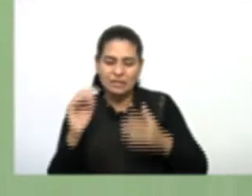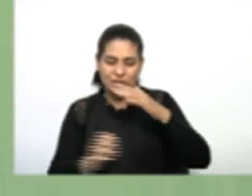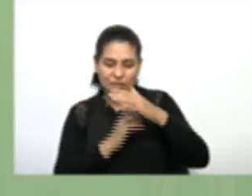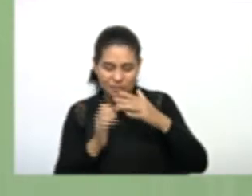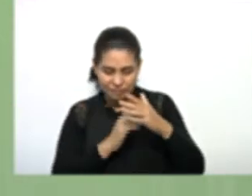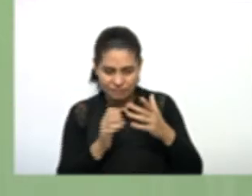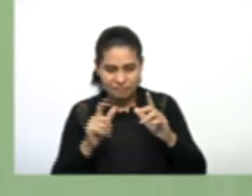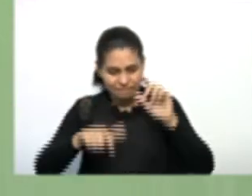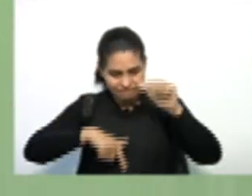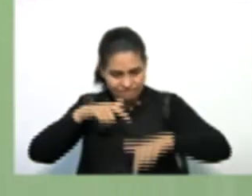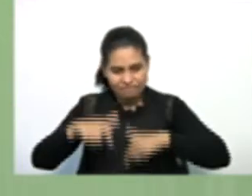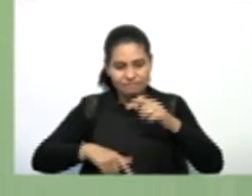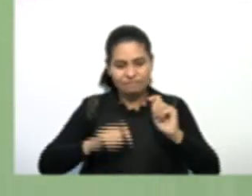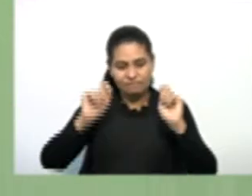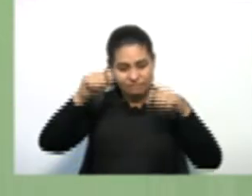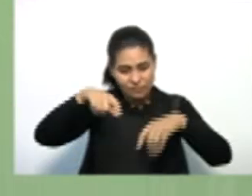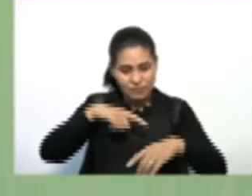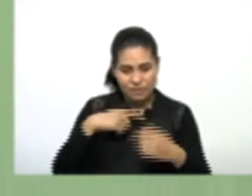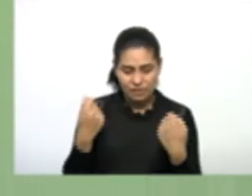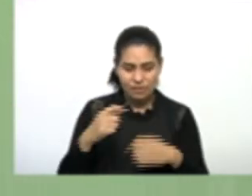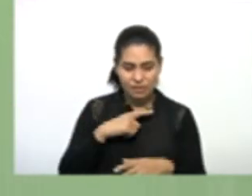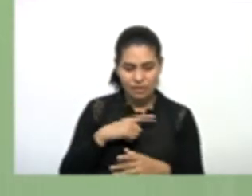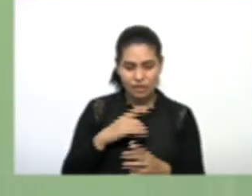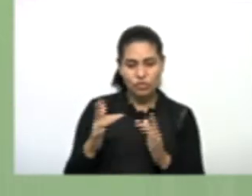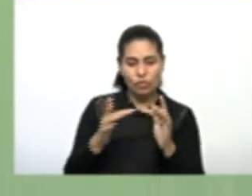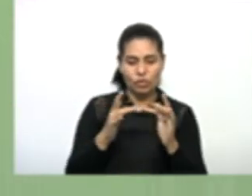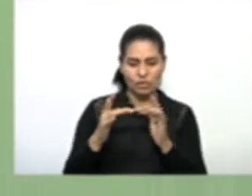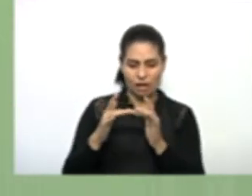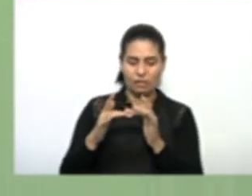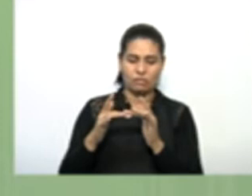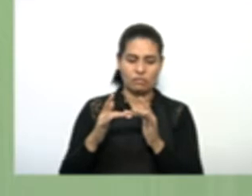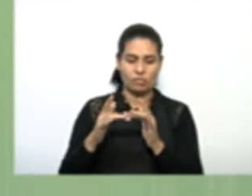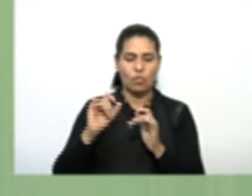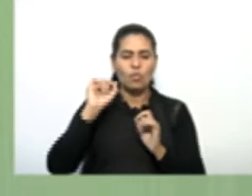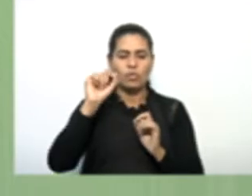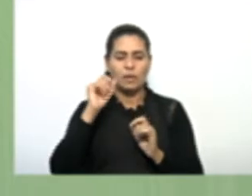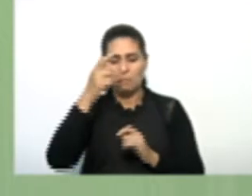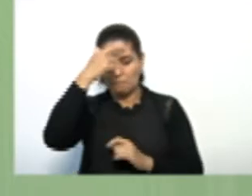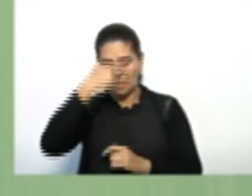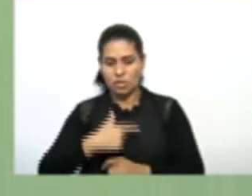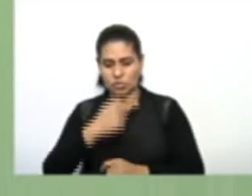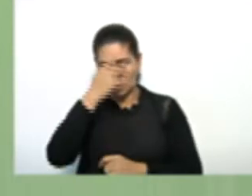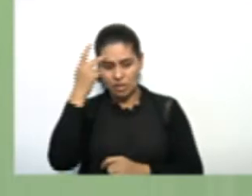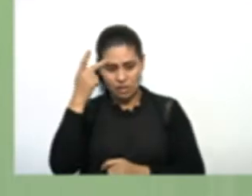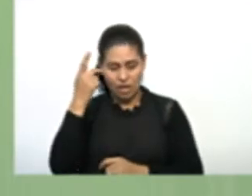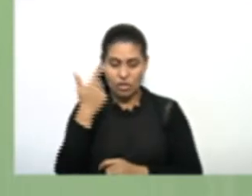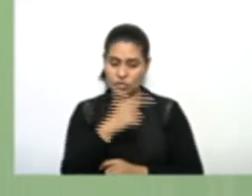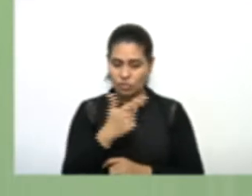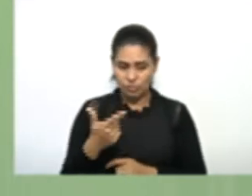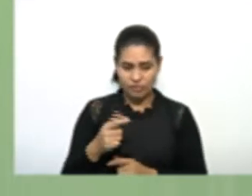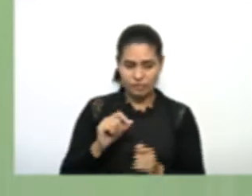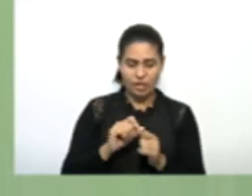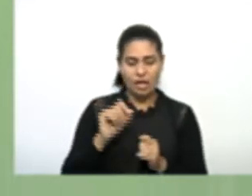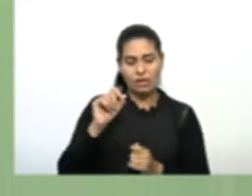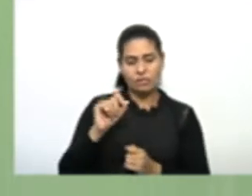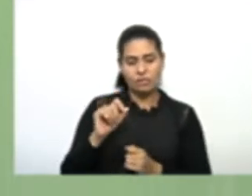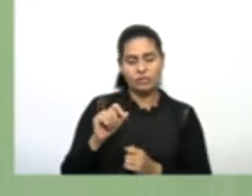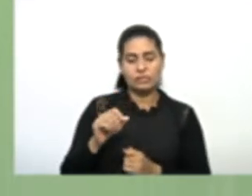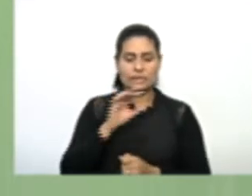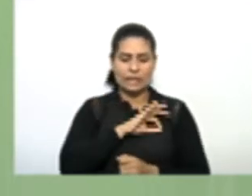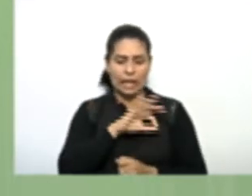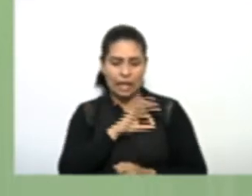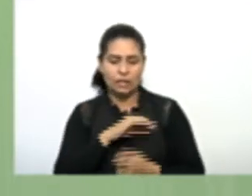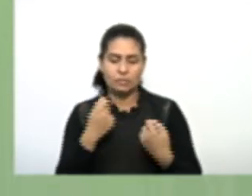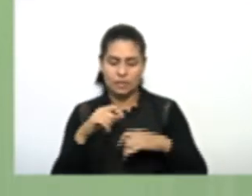emprego, e sim a existência ou não dos pressupostos do vínculo empregatício, que são personalidade, não eventualidade, remuneração mediante